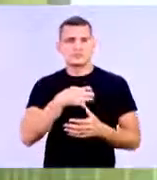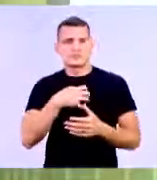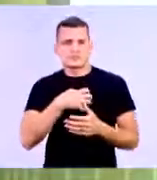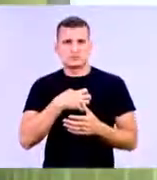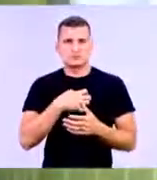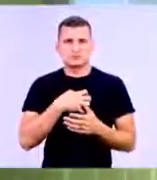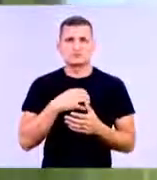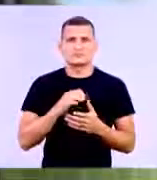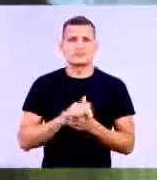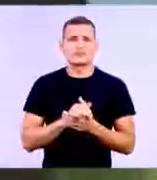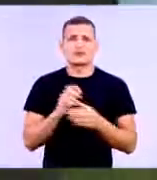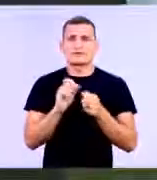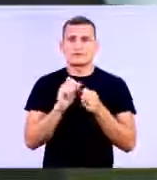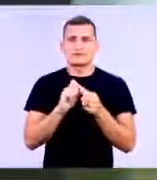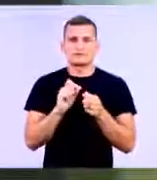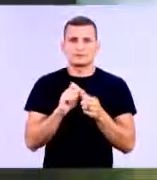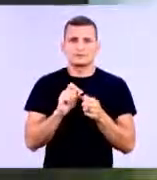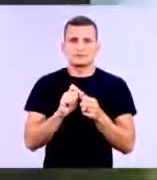vamos fazer com que